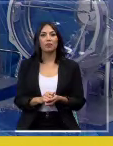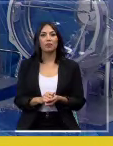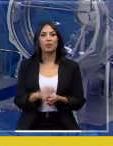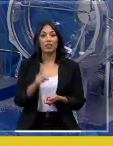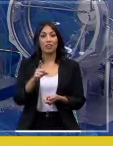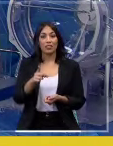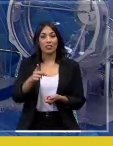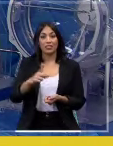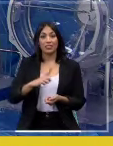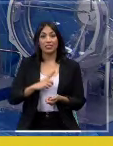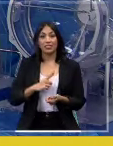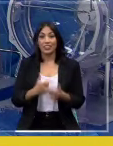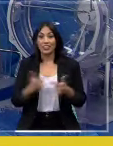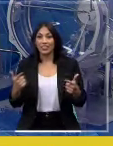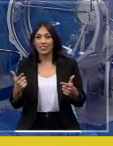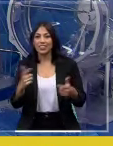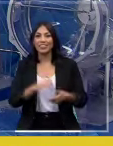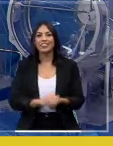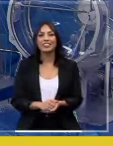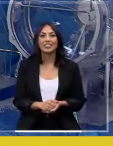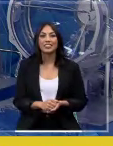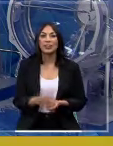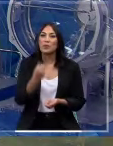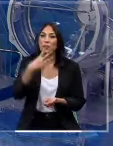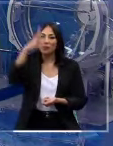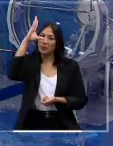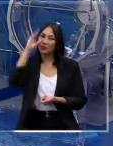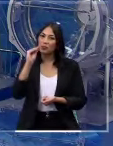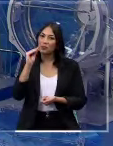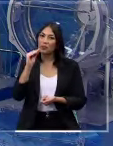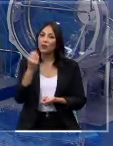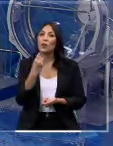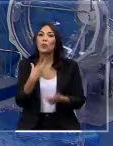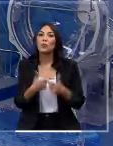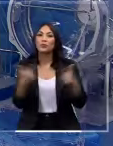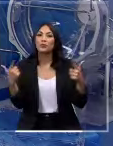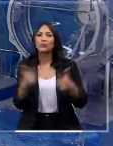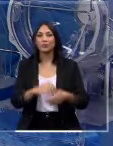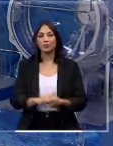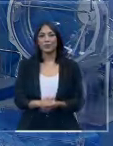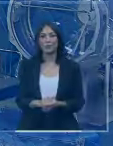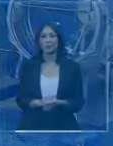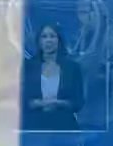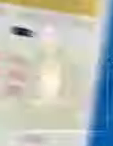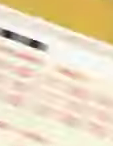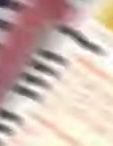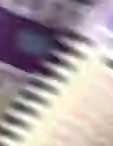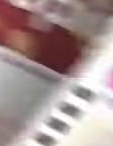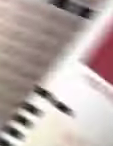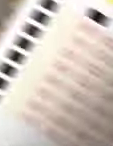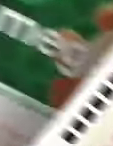tido toda a sorte do mundo eu vou ficando por aqui uma boa noite e boa sorte